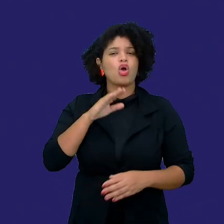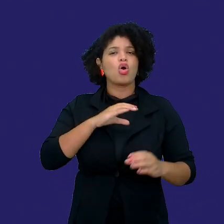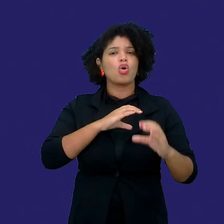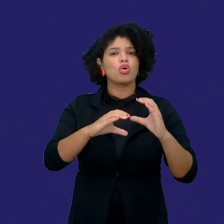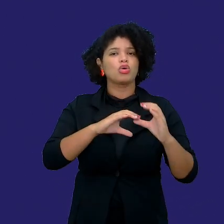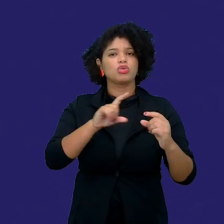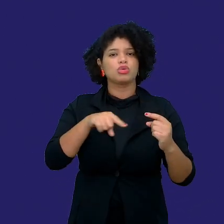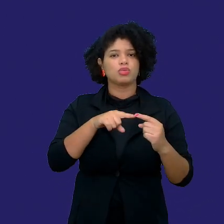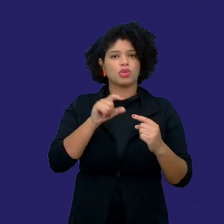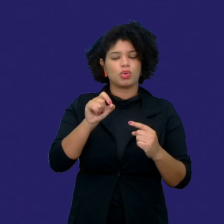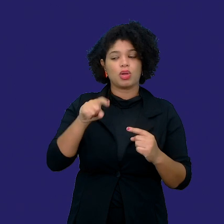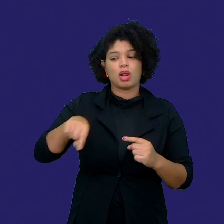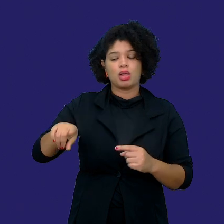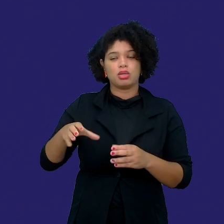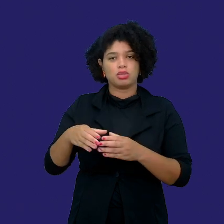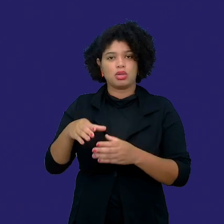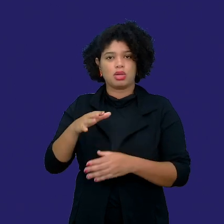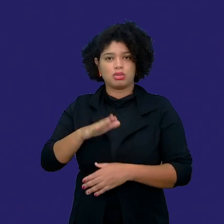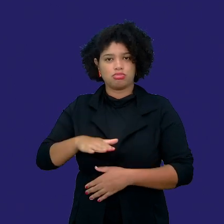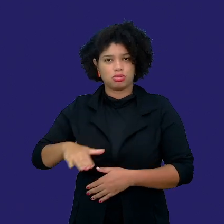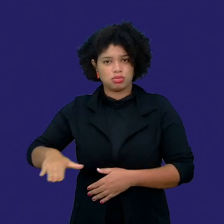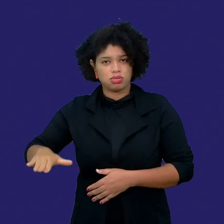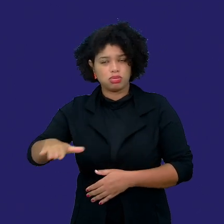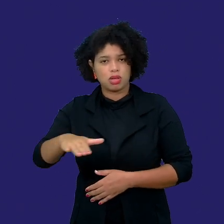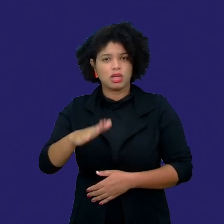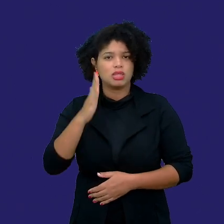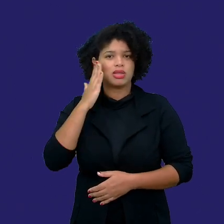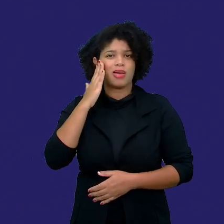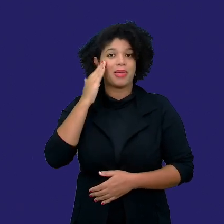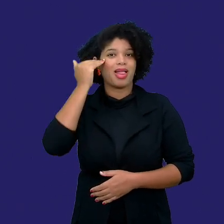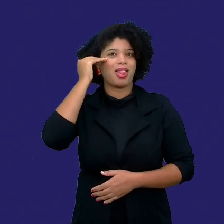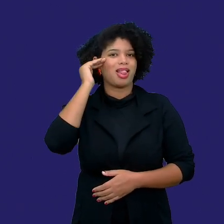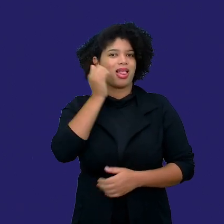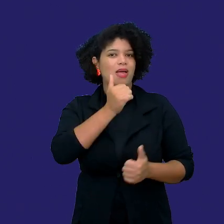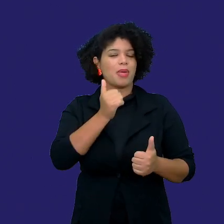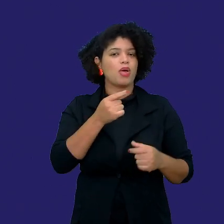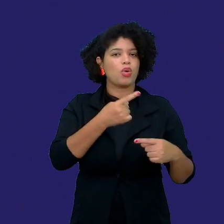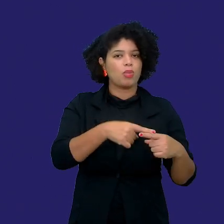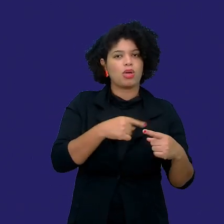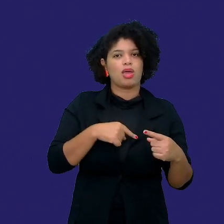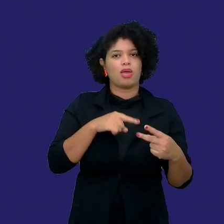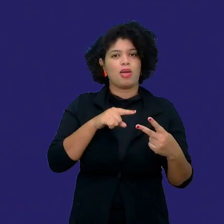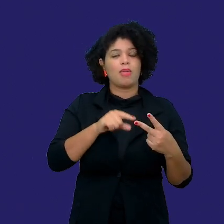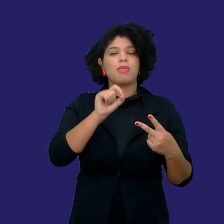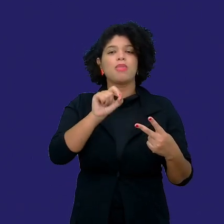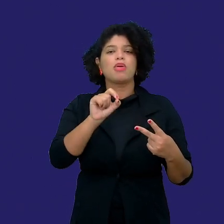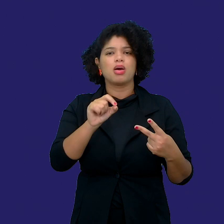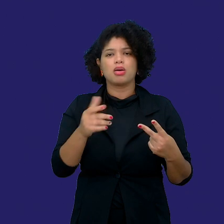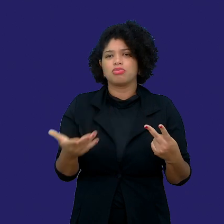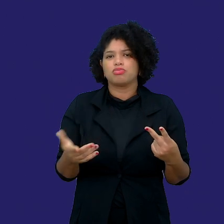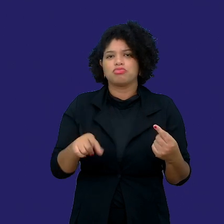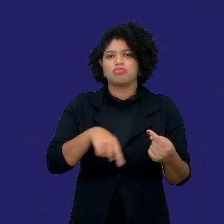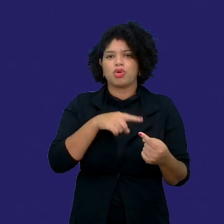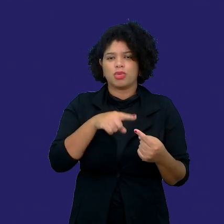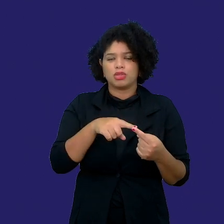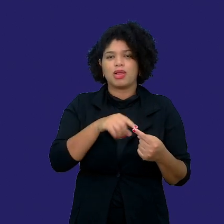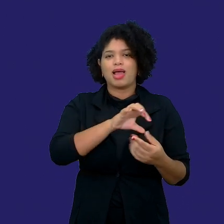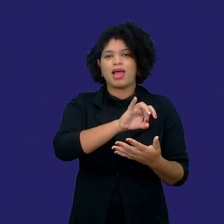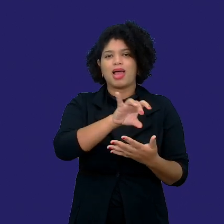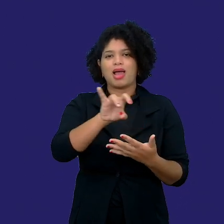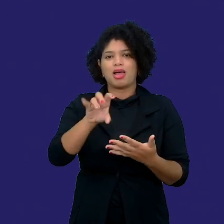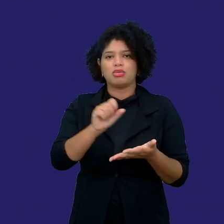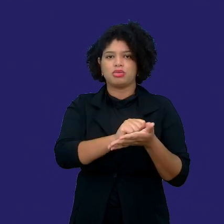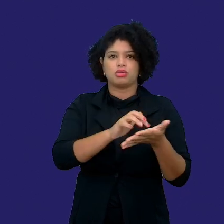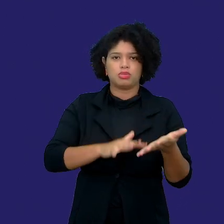que as crianças saibam por que e para que farão cada uma das atividades propostas. Assim,